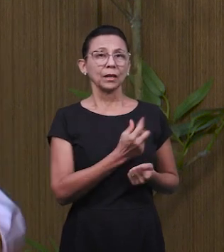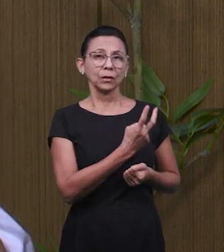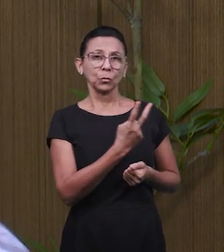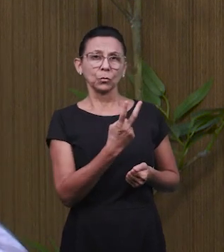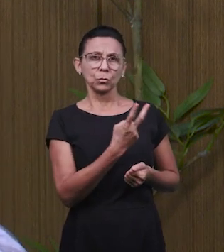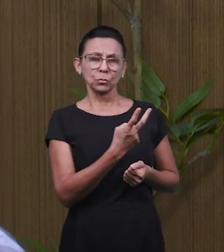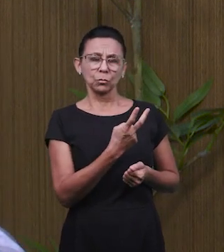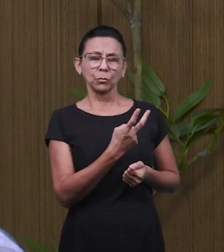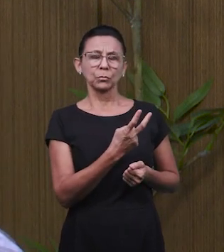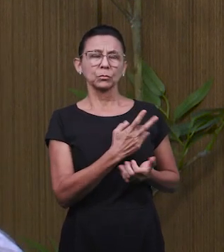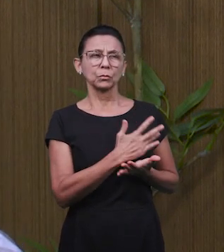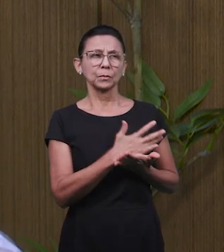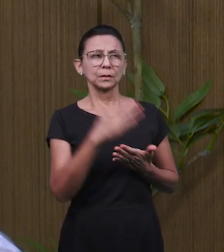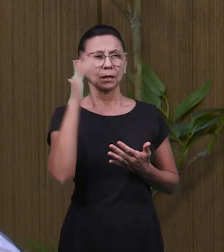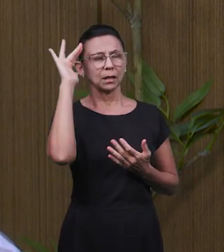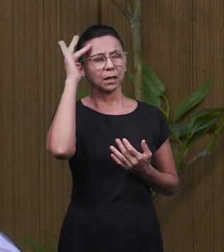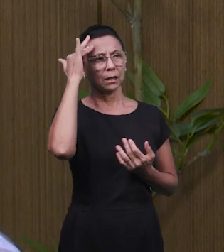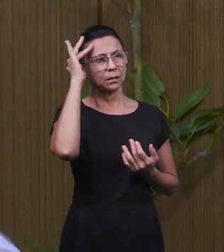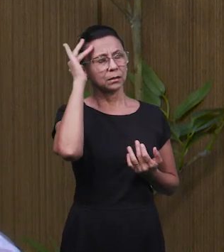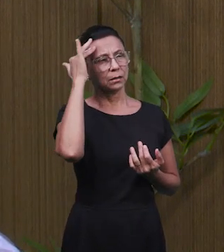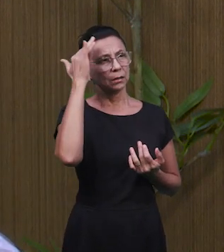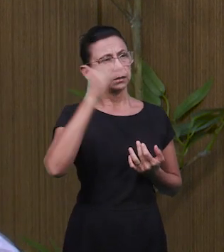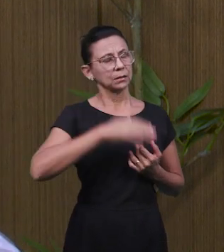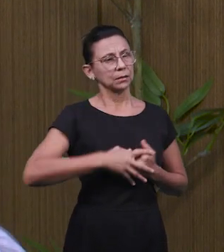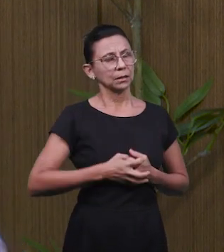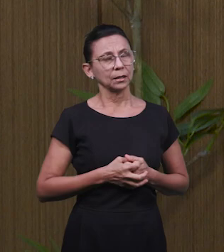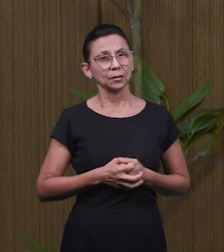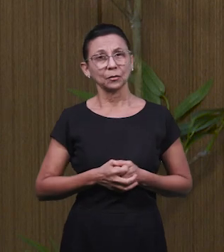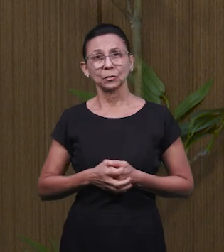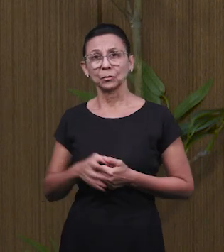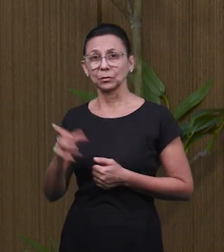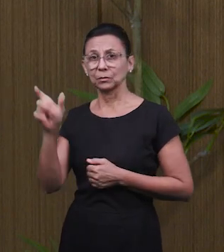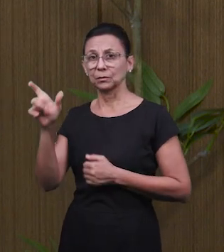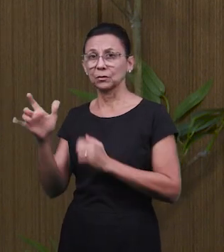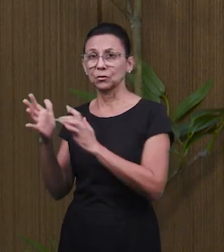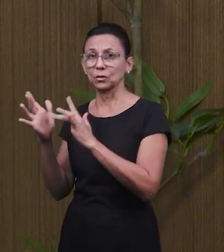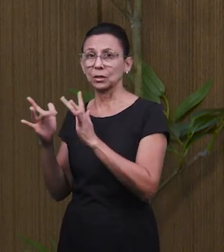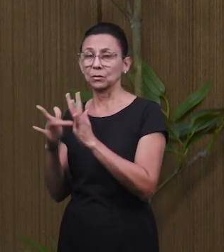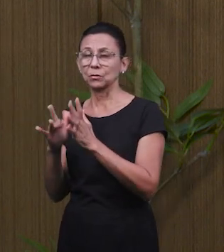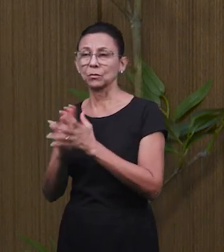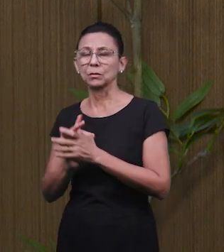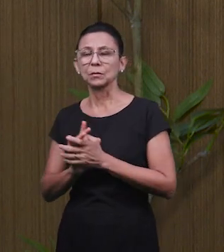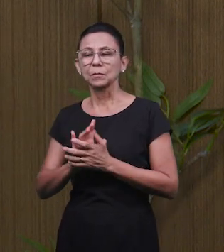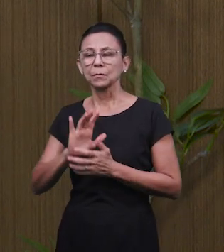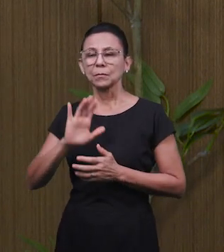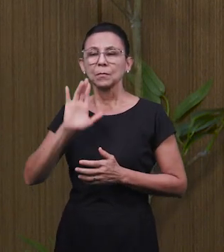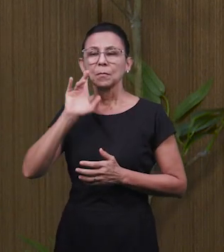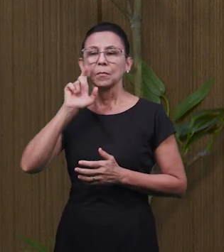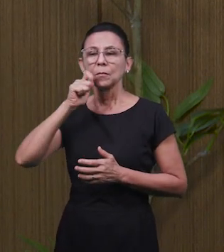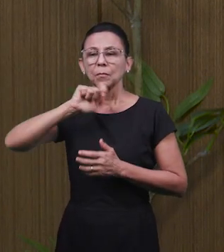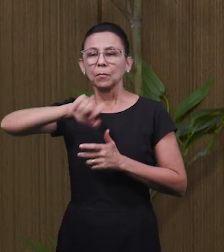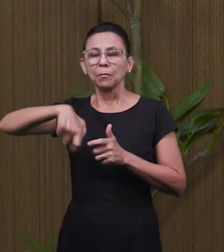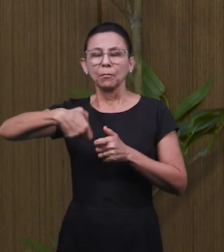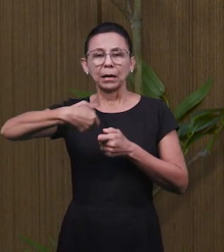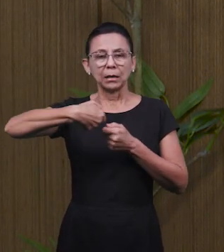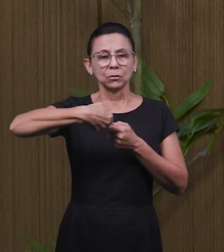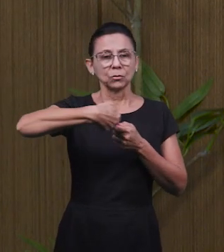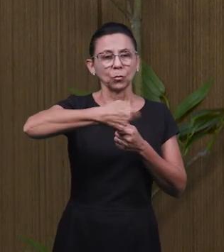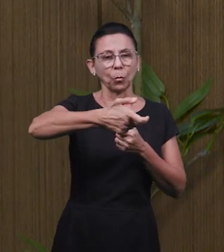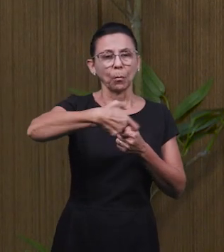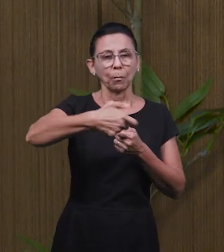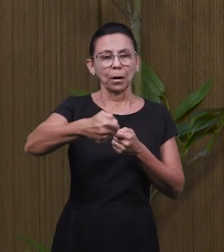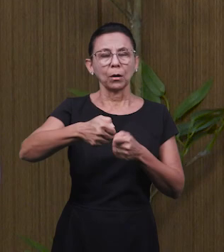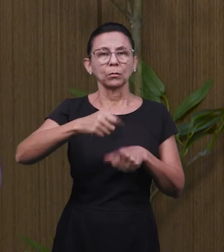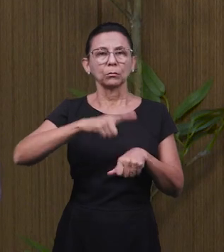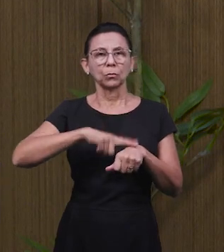falam essa verdade. Quando Jesus parte o pão e desaparece, e eles